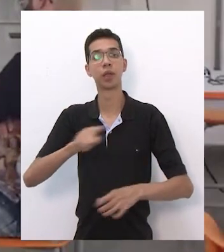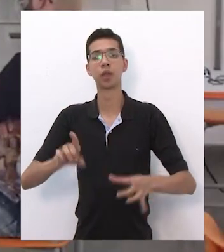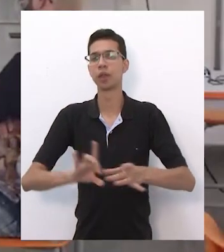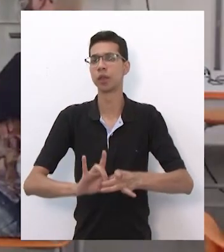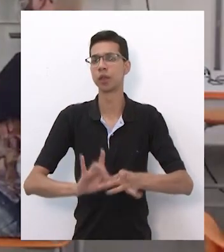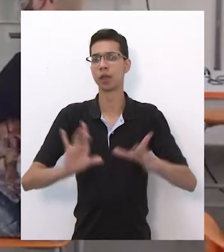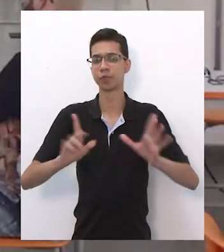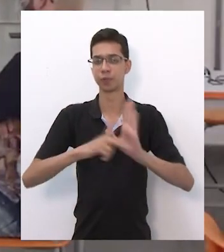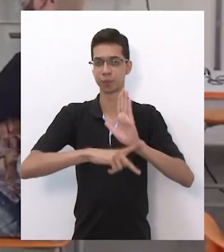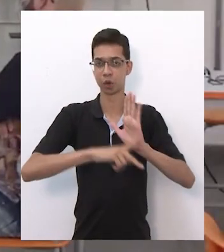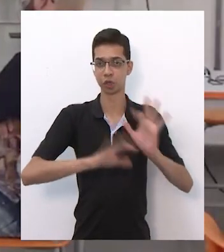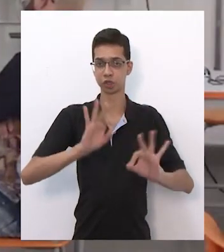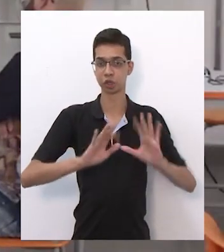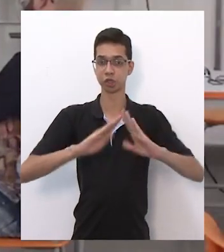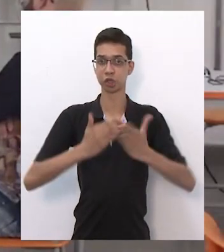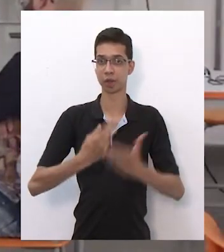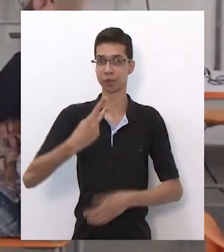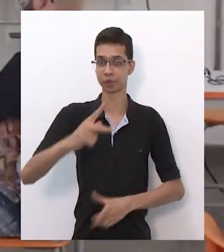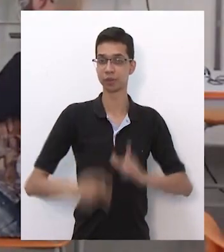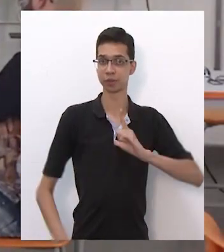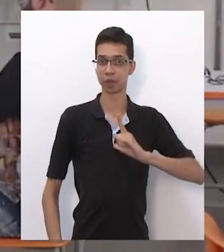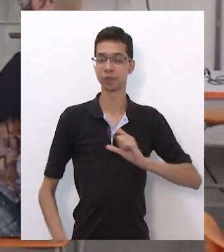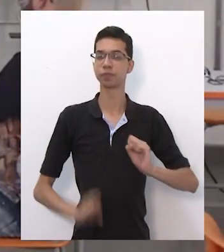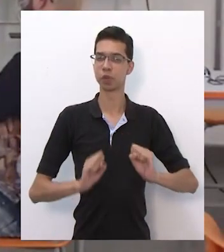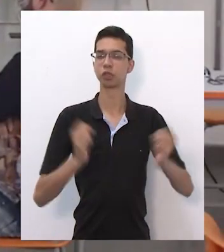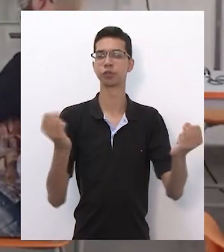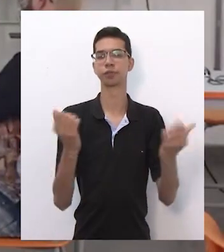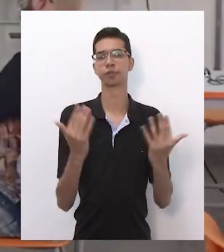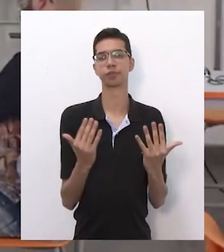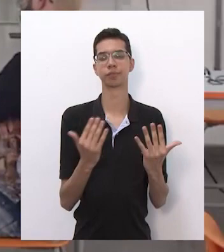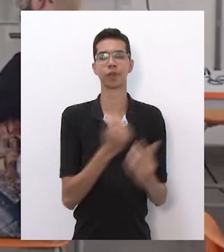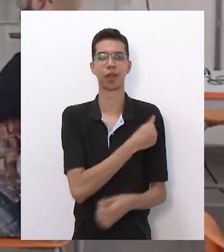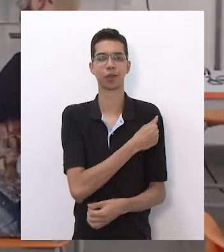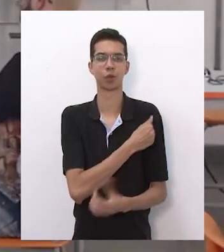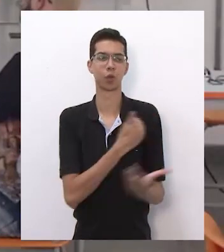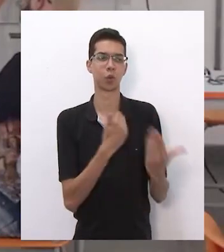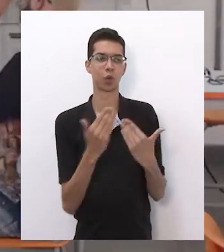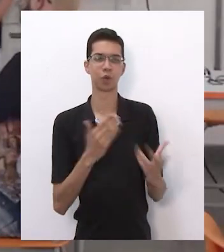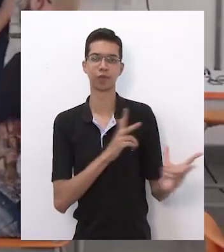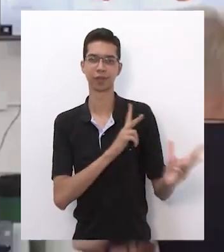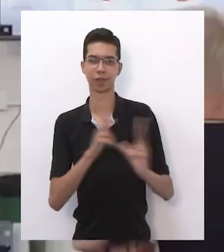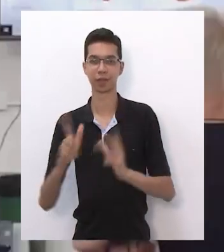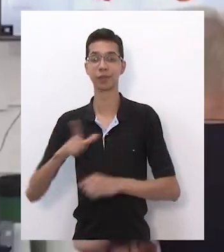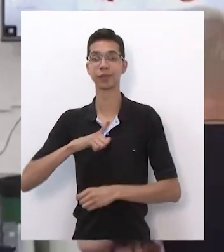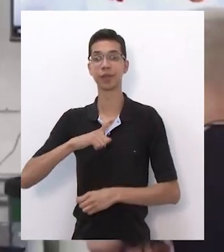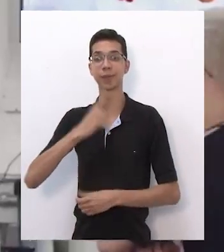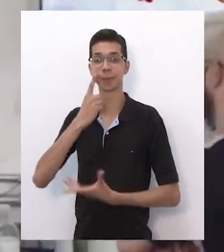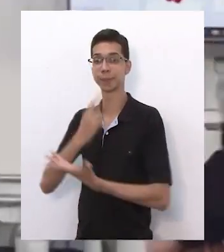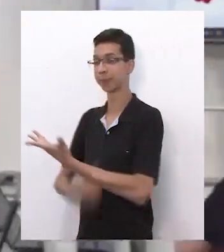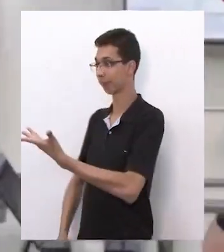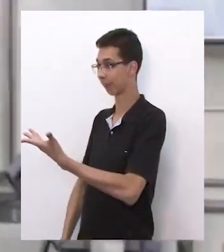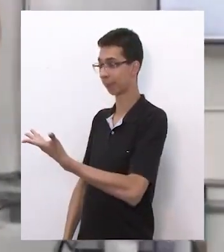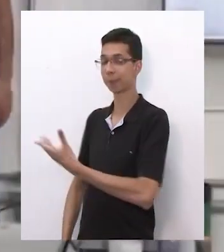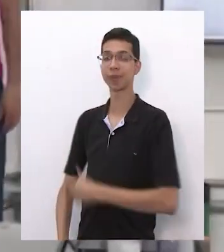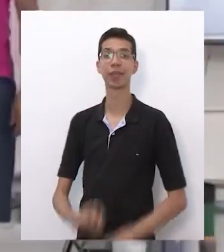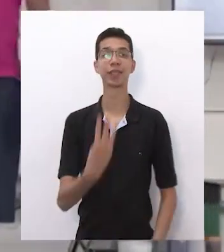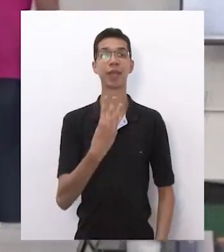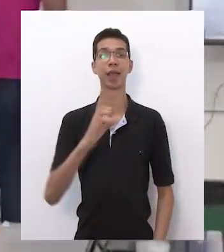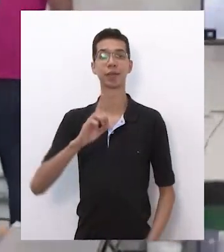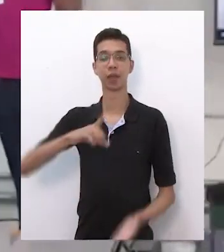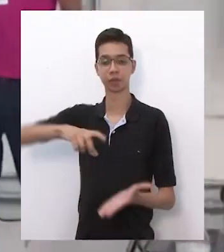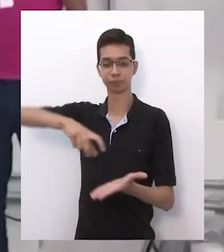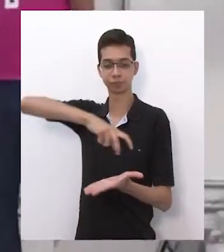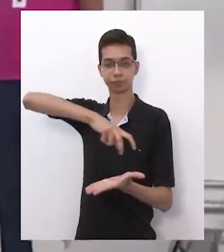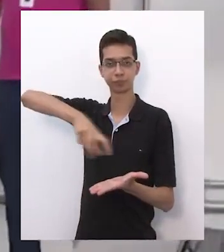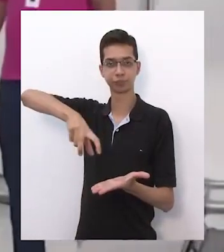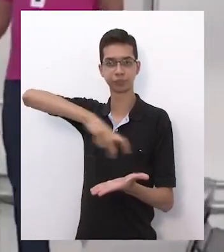tenham um projeto na escola de vocês e venham concretizar aqui com os alunos. Então, nós temos a impressora 3D, então como que ela funciona? Para que